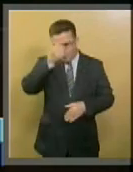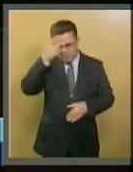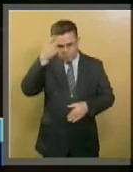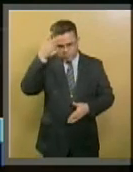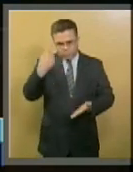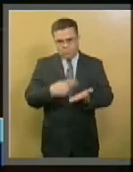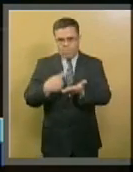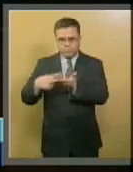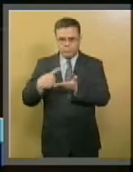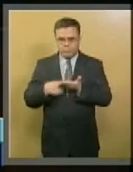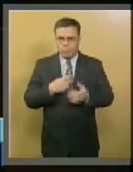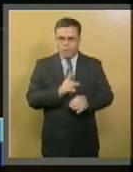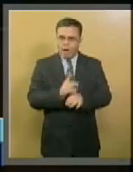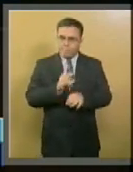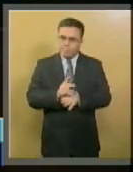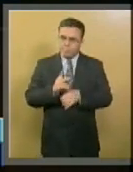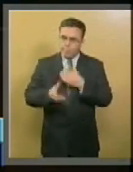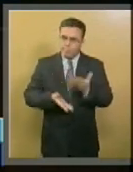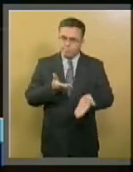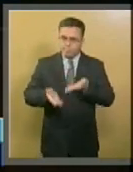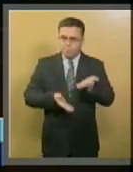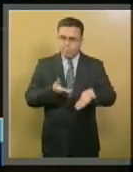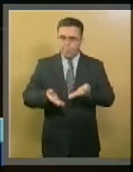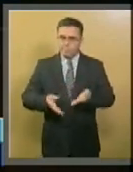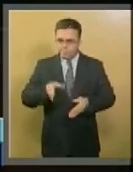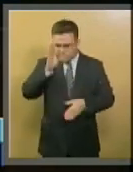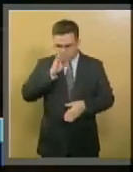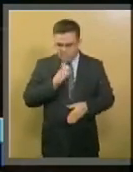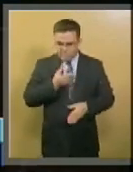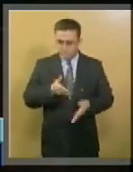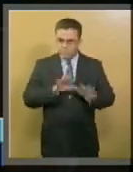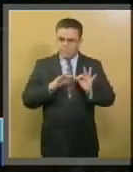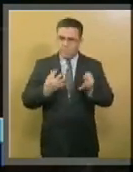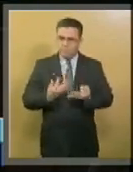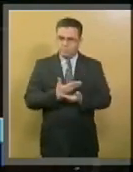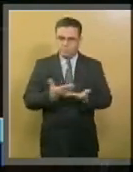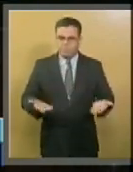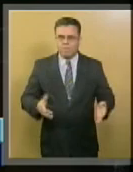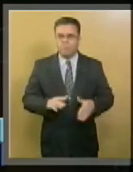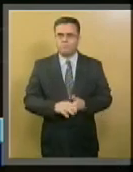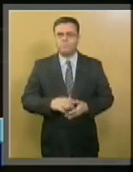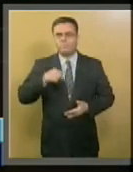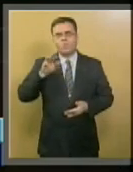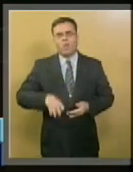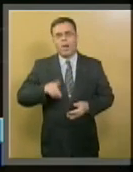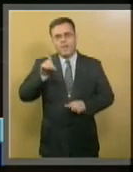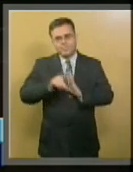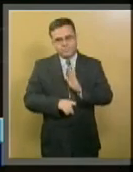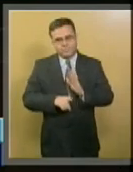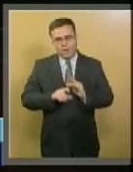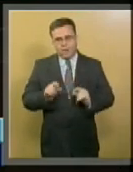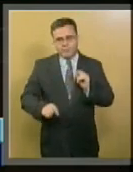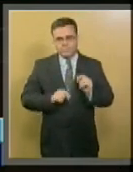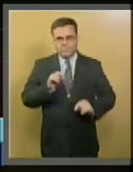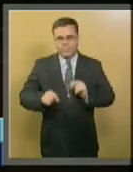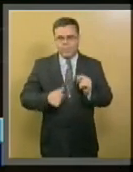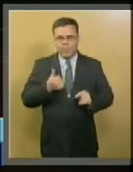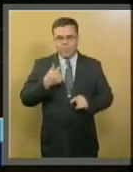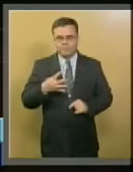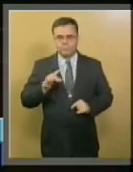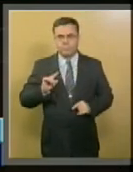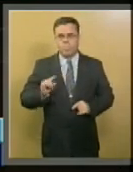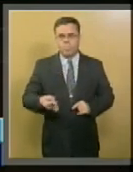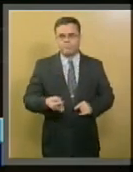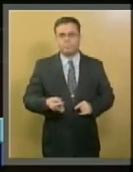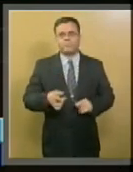conter o problema, oferecendo atendimento veterinário gratuito a famílias pobres. Quem vai ter direito a usar o serviço são as 14 mil famílias